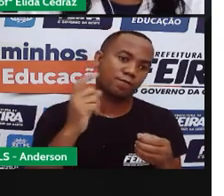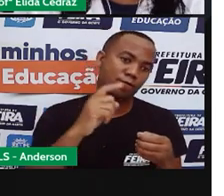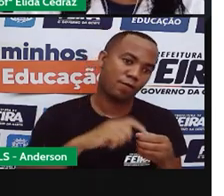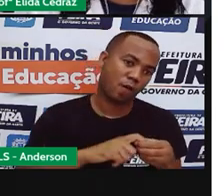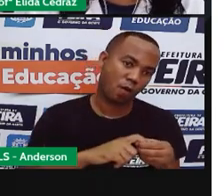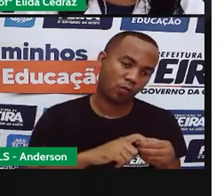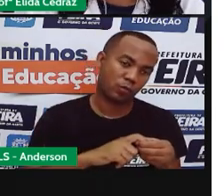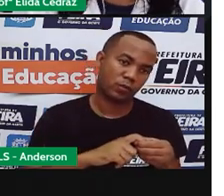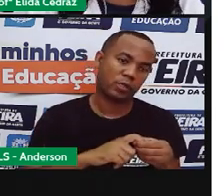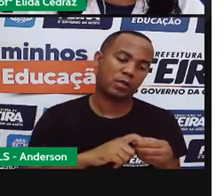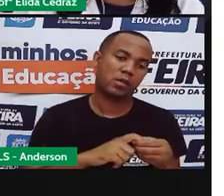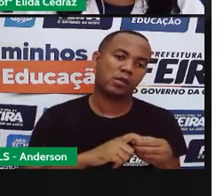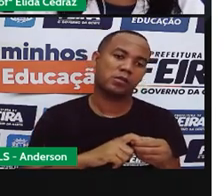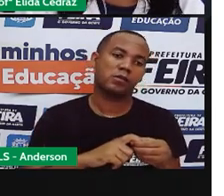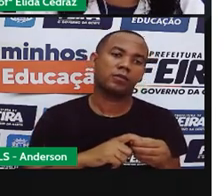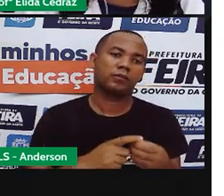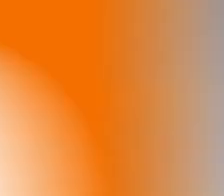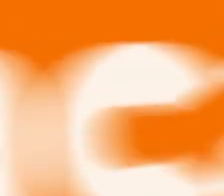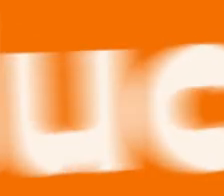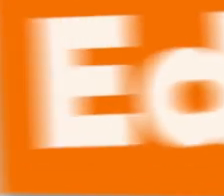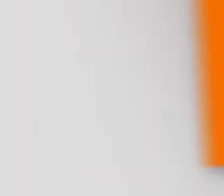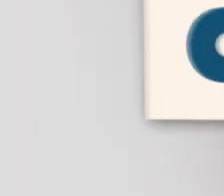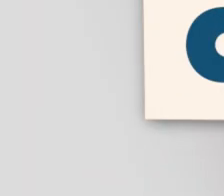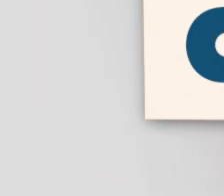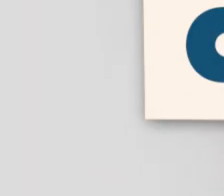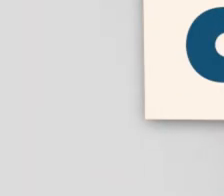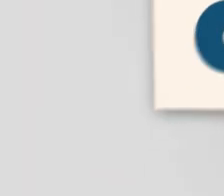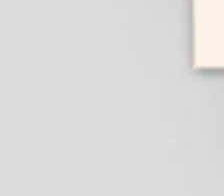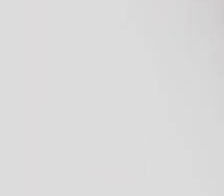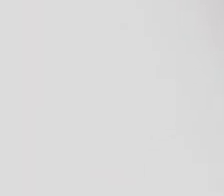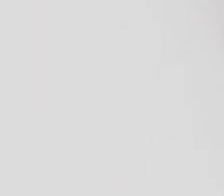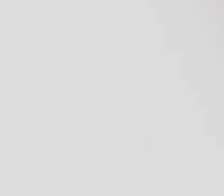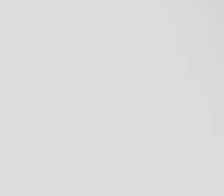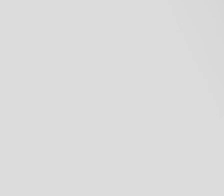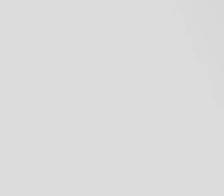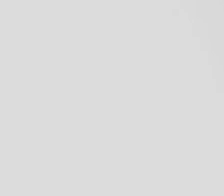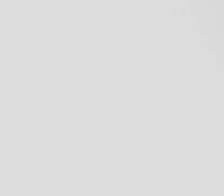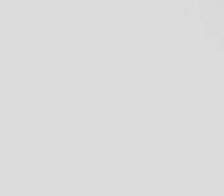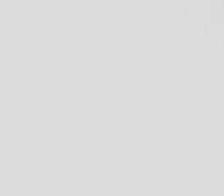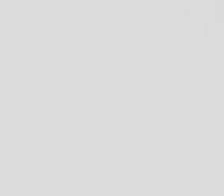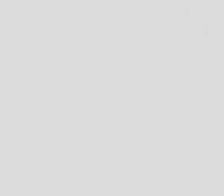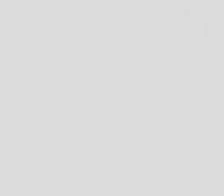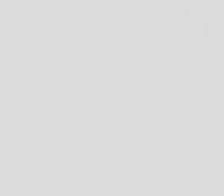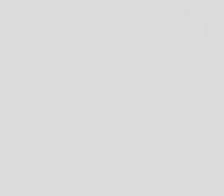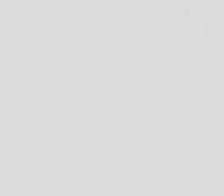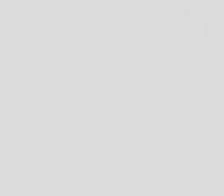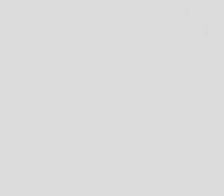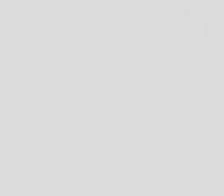tá bom? Então, um beijo e até a próxima. Tchau. Tchau. Tchau. Tchau. Tchau.